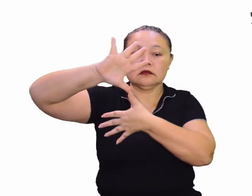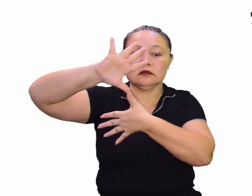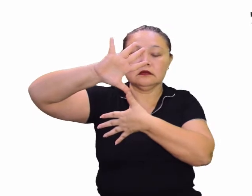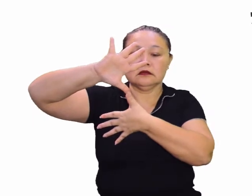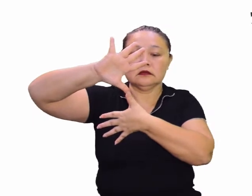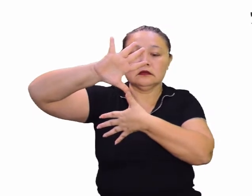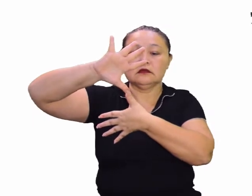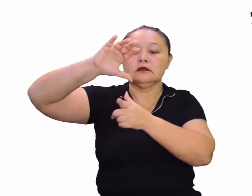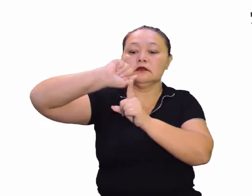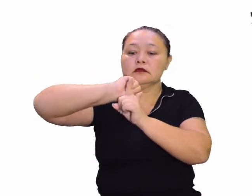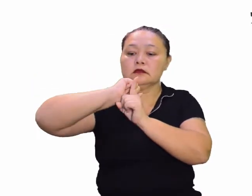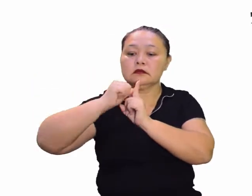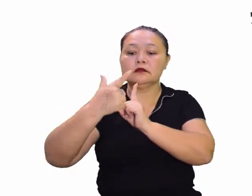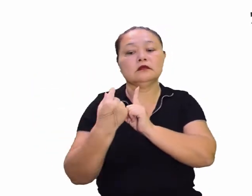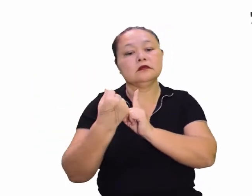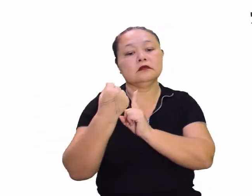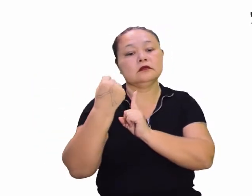critério